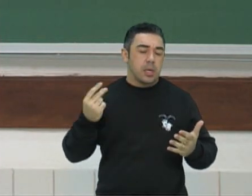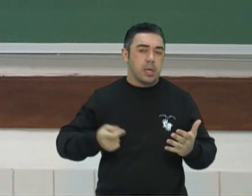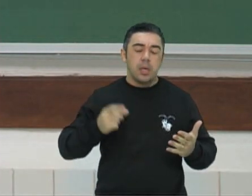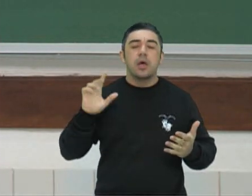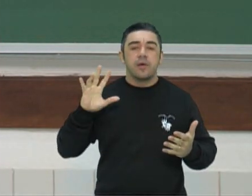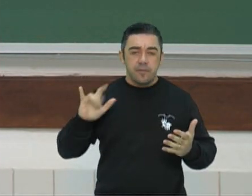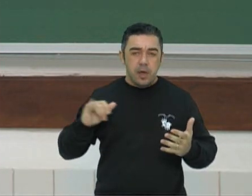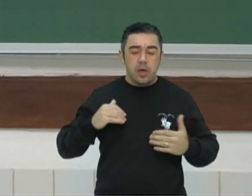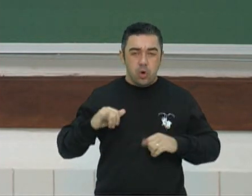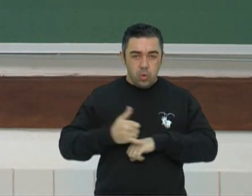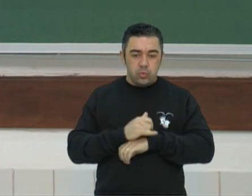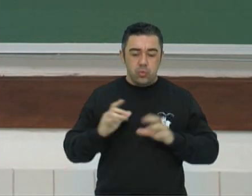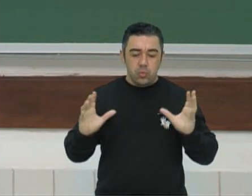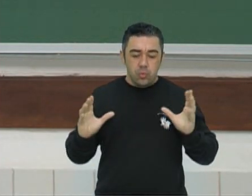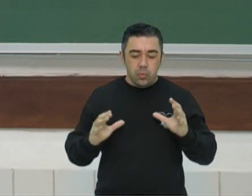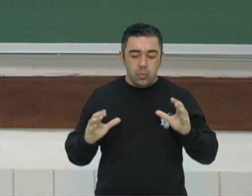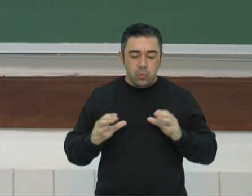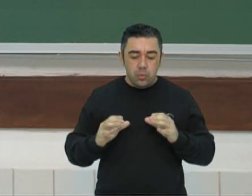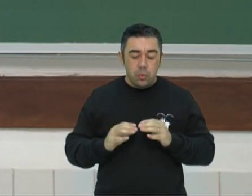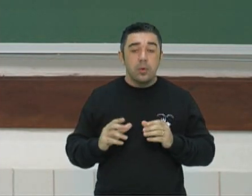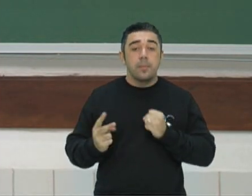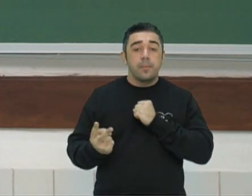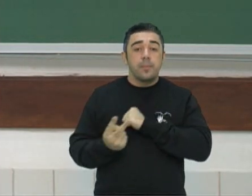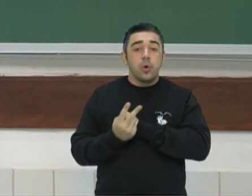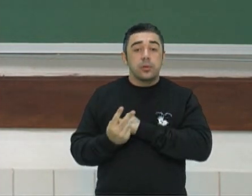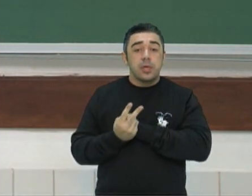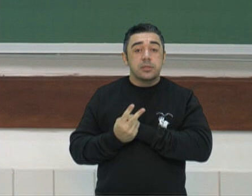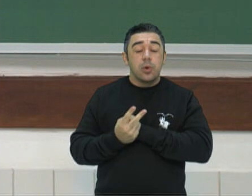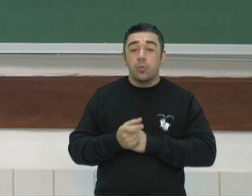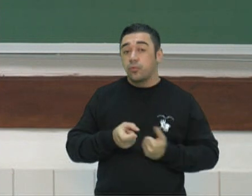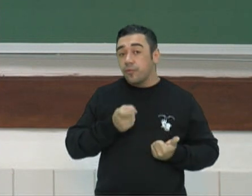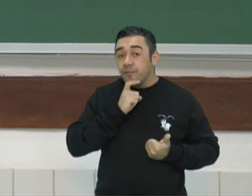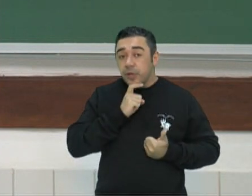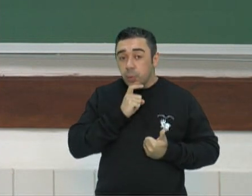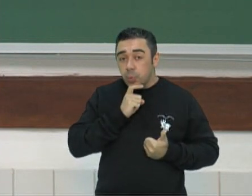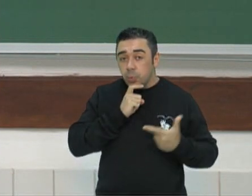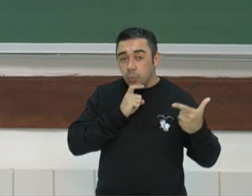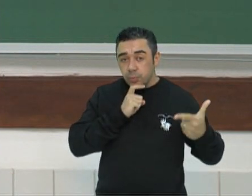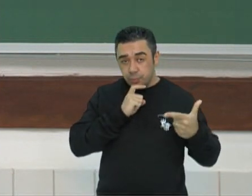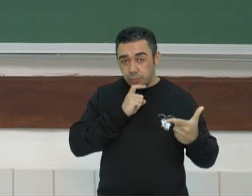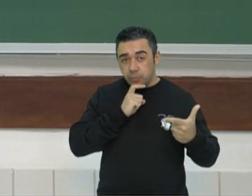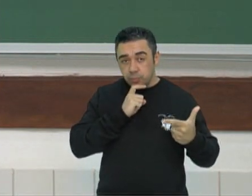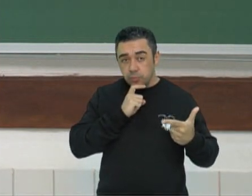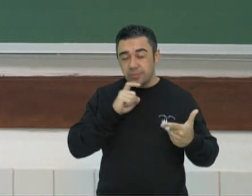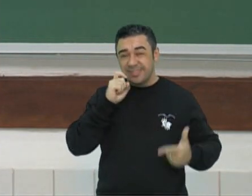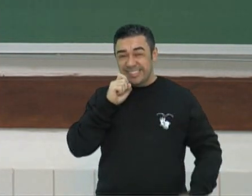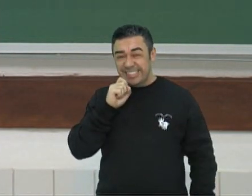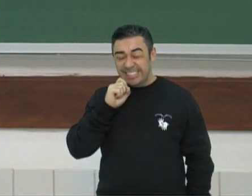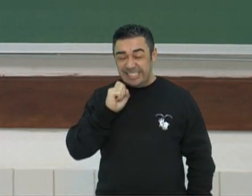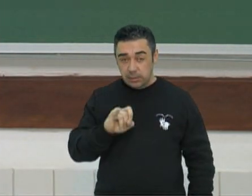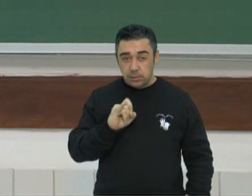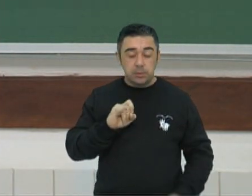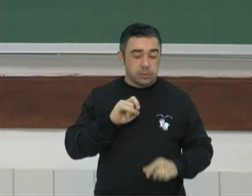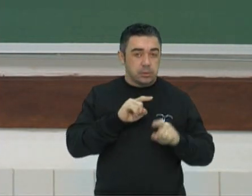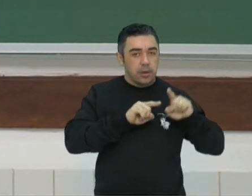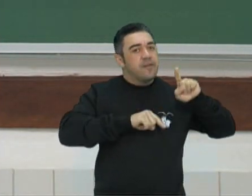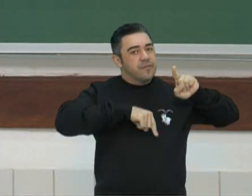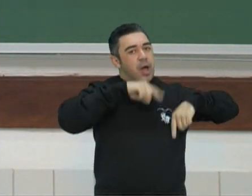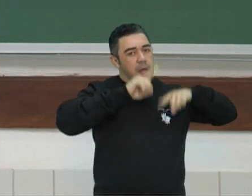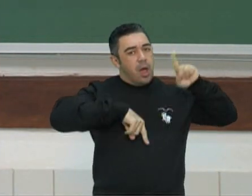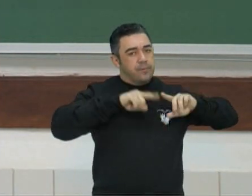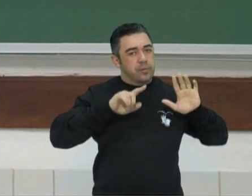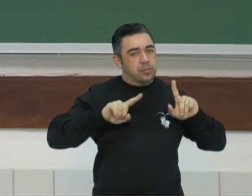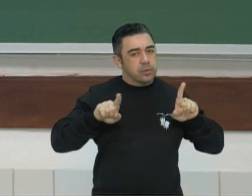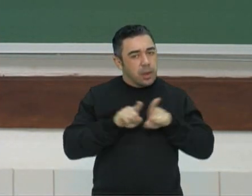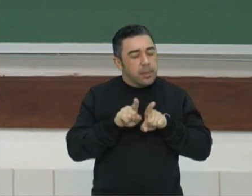certo? Ele também faz proteção contra o frio, ou seja, uma pessoa assim, quanto... Isso é variável também, tem outras